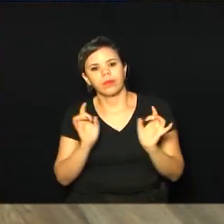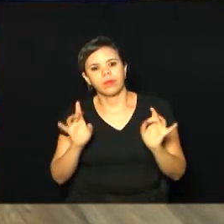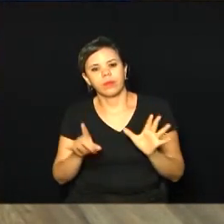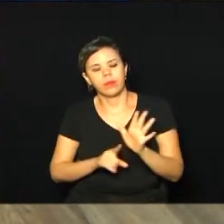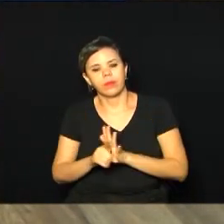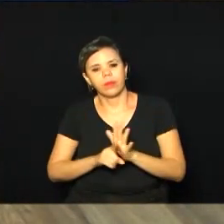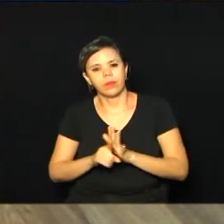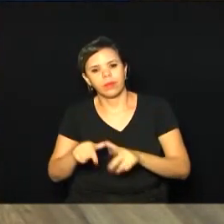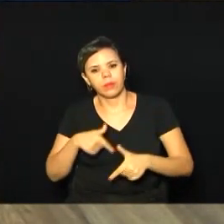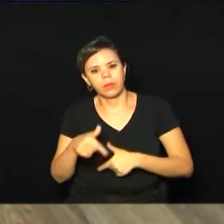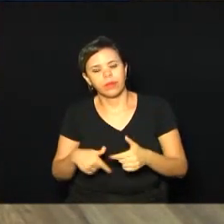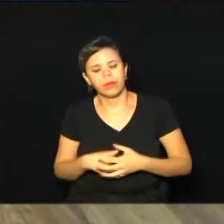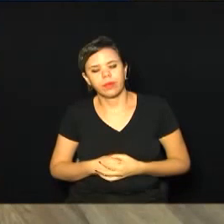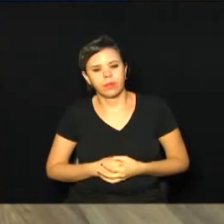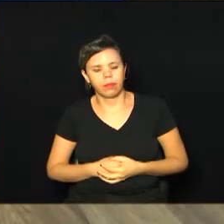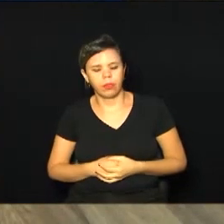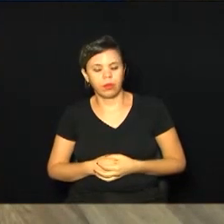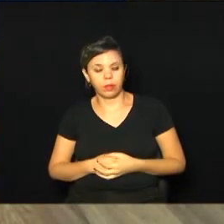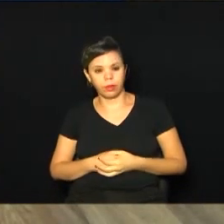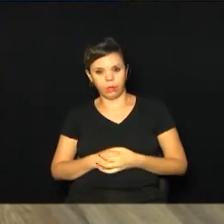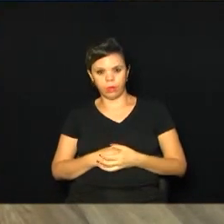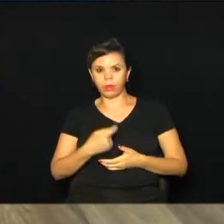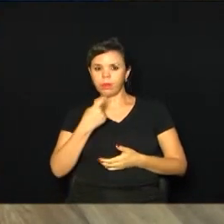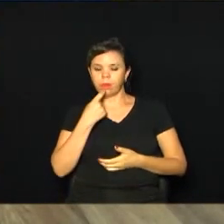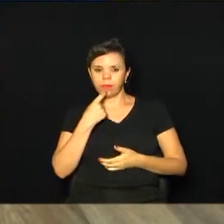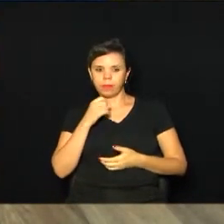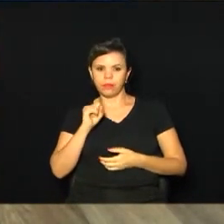estudo que estão em andamento aqui na casa? Tem sim,